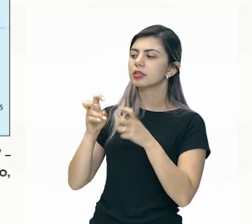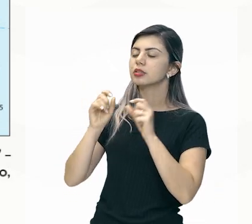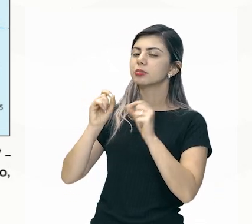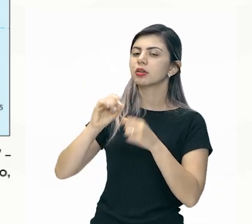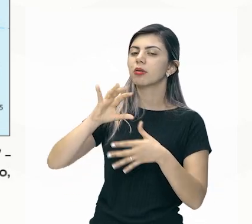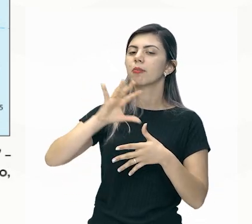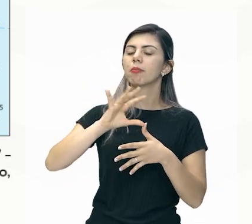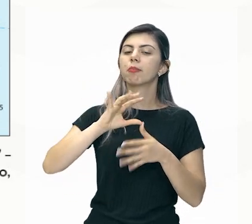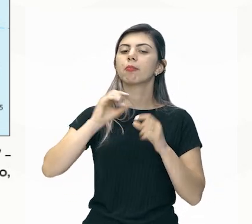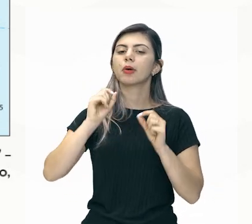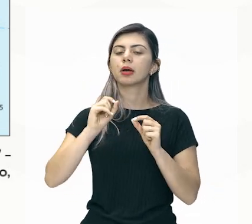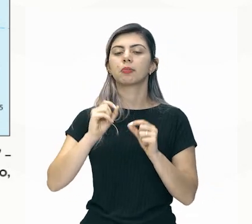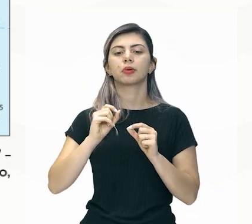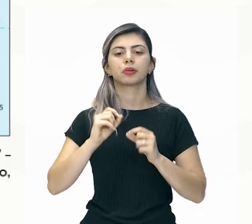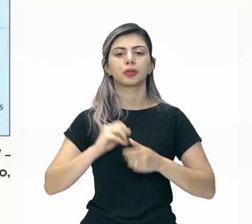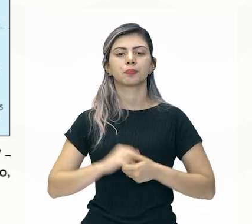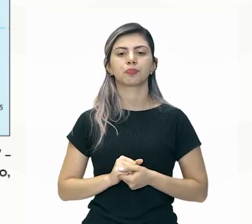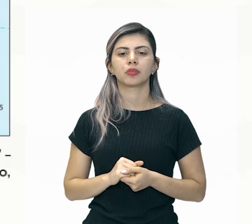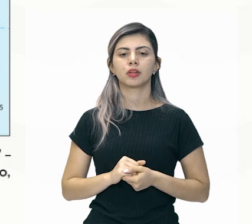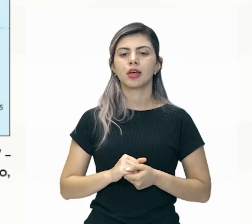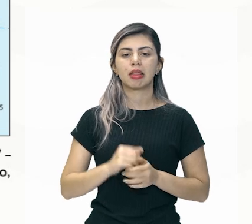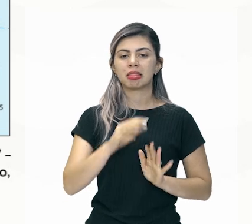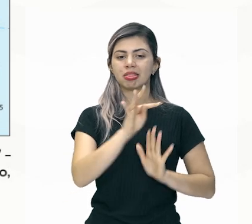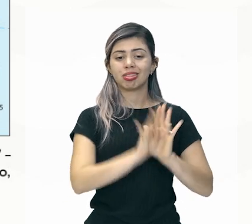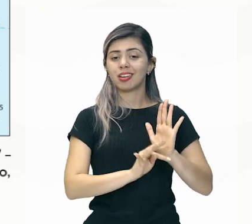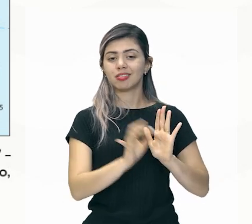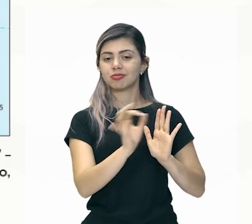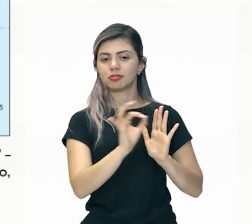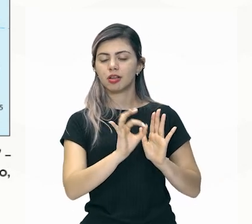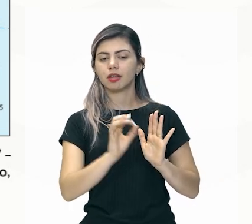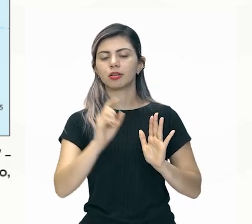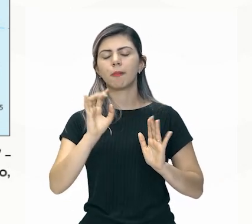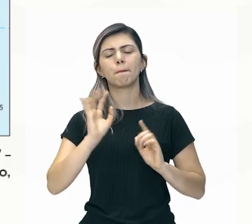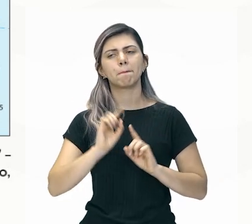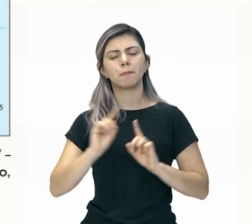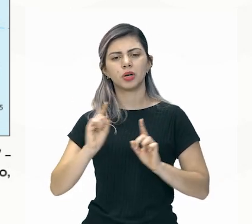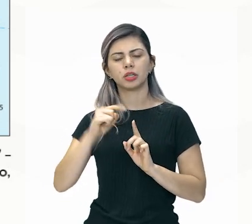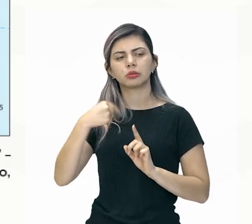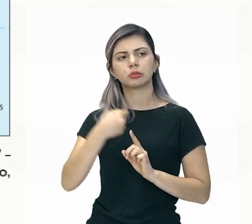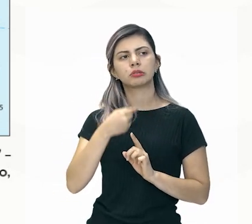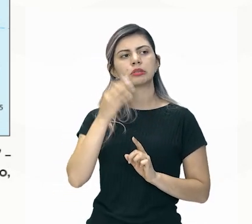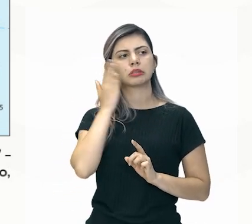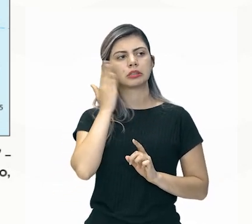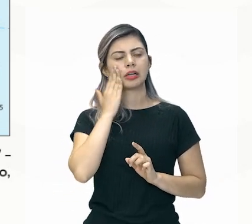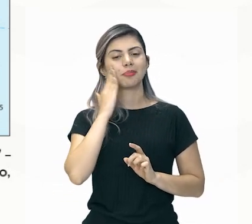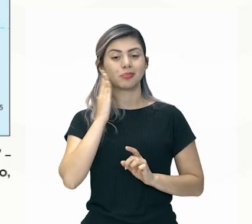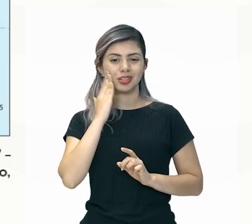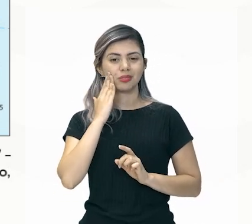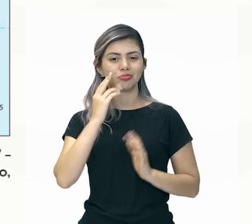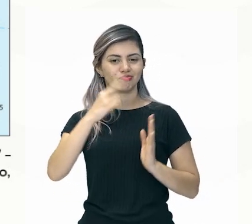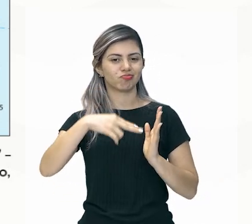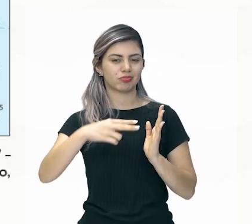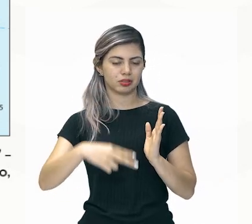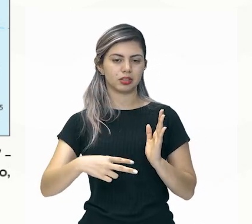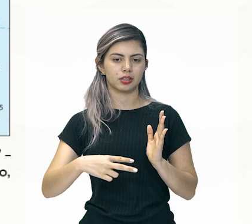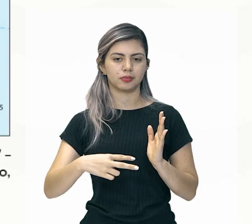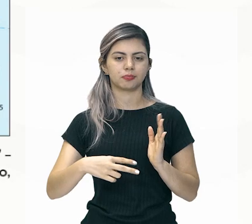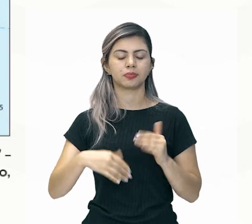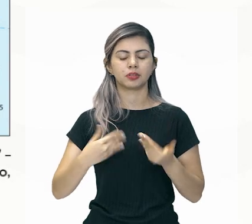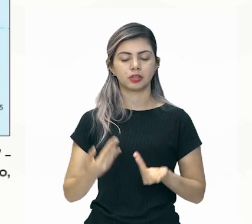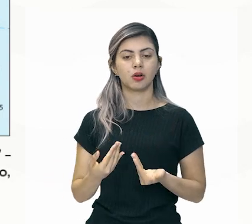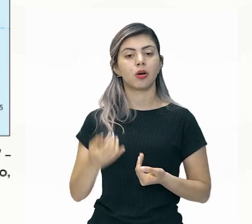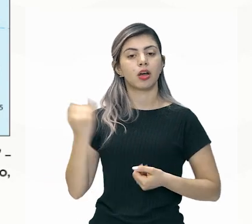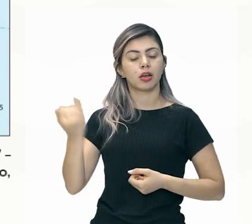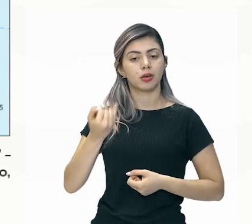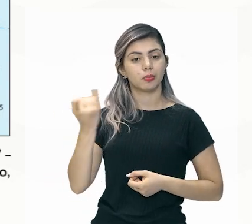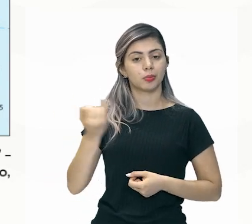pessoal, inclusive, ele não tem nenhum texto aí, né? Mas esse mapa está dizendo para a gente exatamente isso, né? E aí a gente volta, né, para a